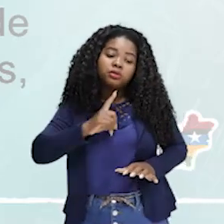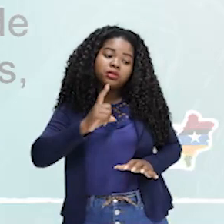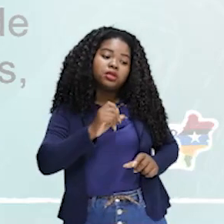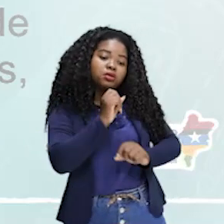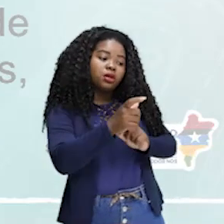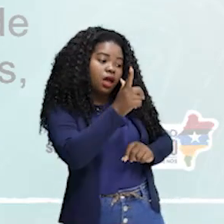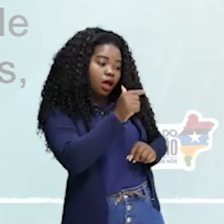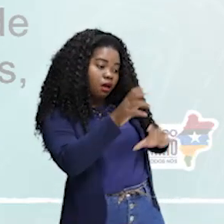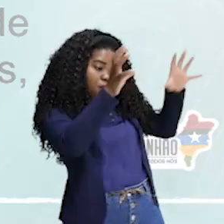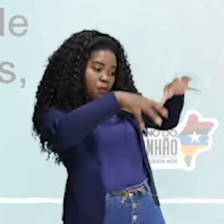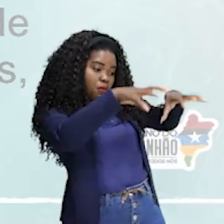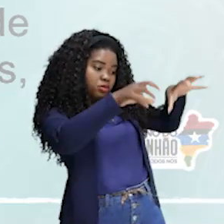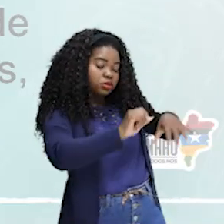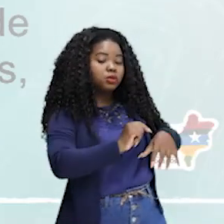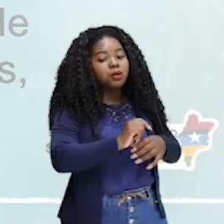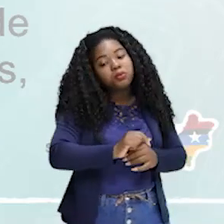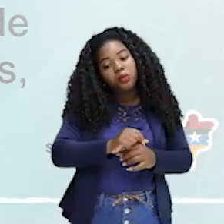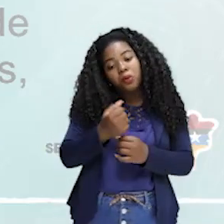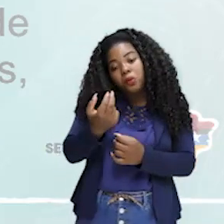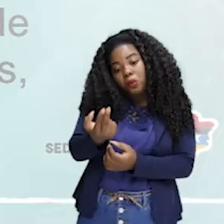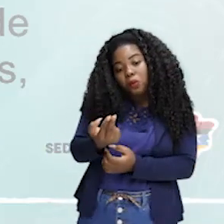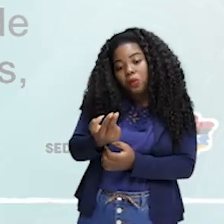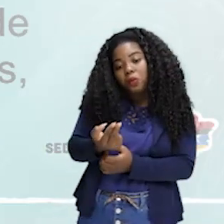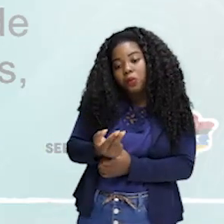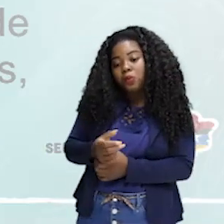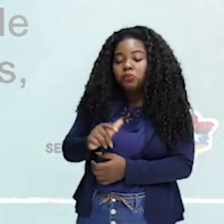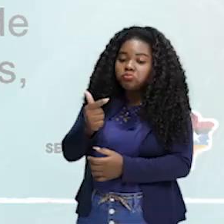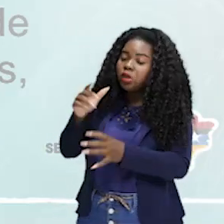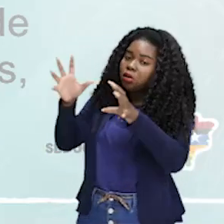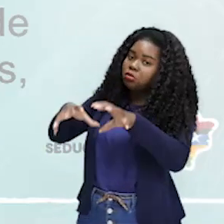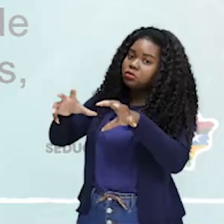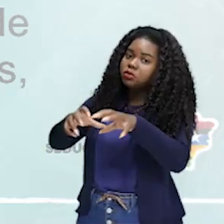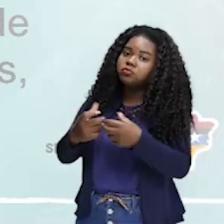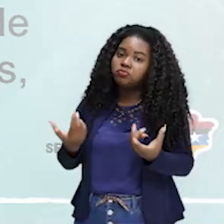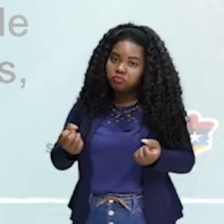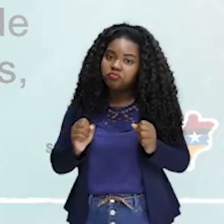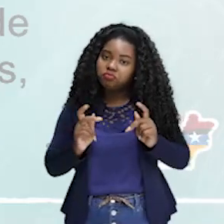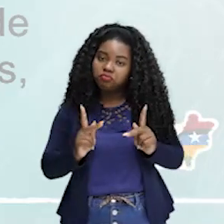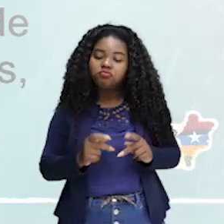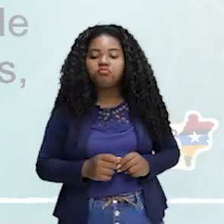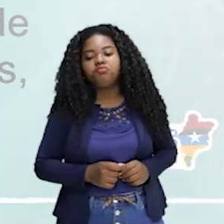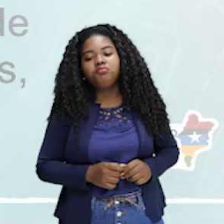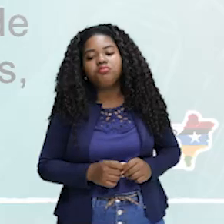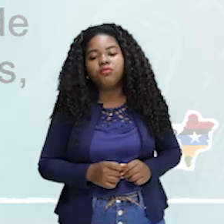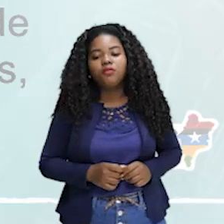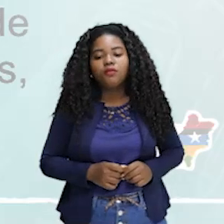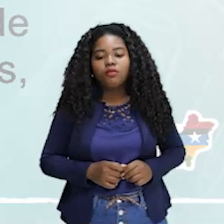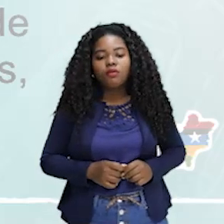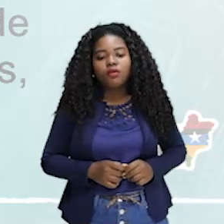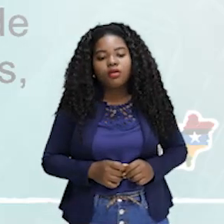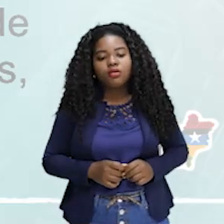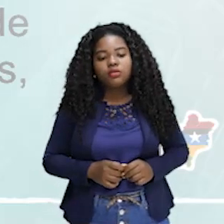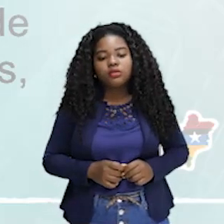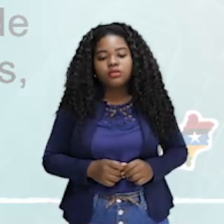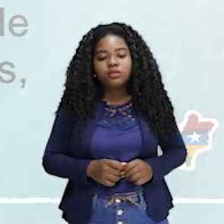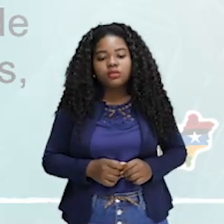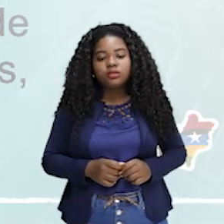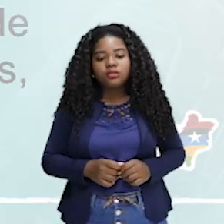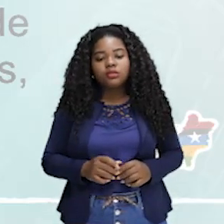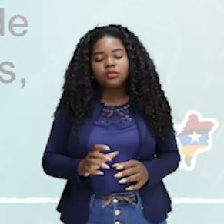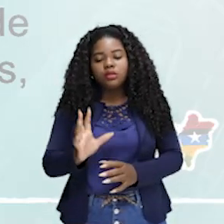chama isso de sazonalidade. Vegetação nas savanas é constituída por arbustos e árvores de médio e pequeno porte, com raízes